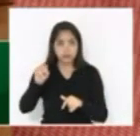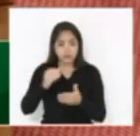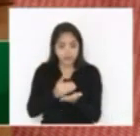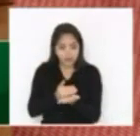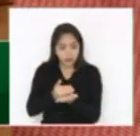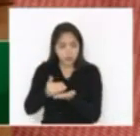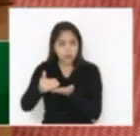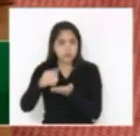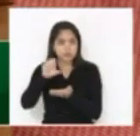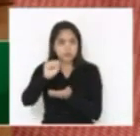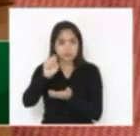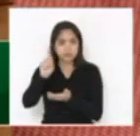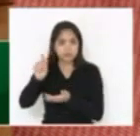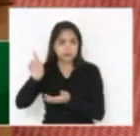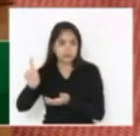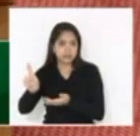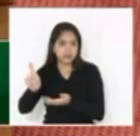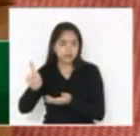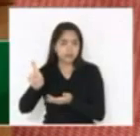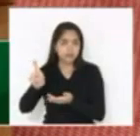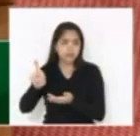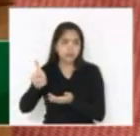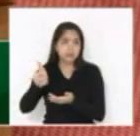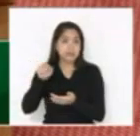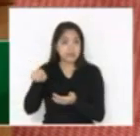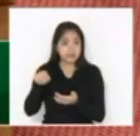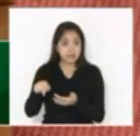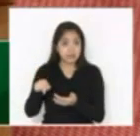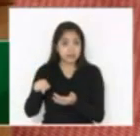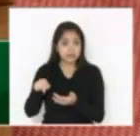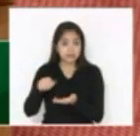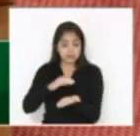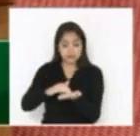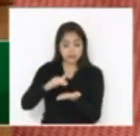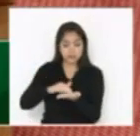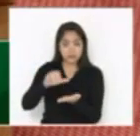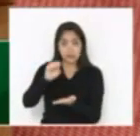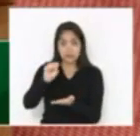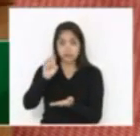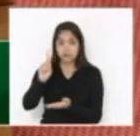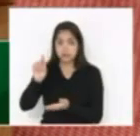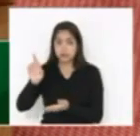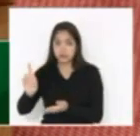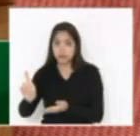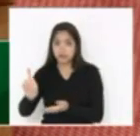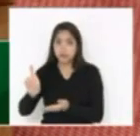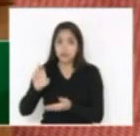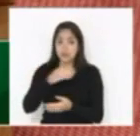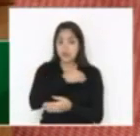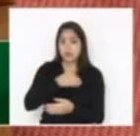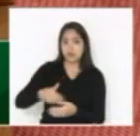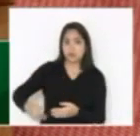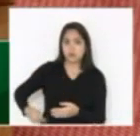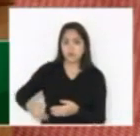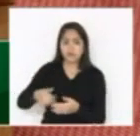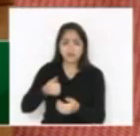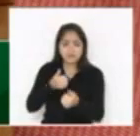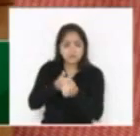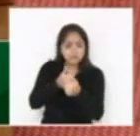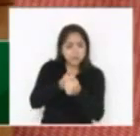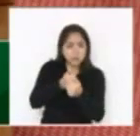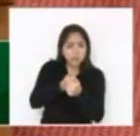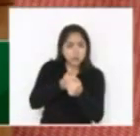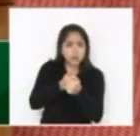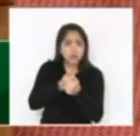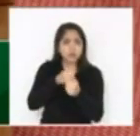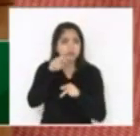as SDR. E as SDR eram o governo perto do povo. O